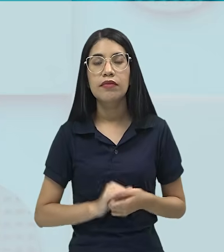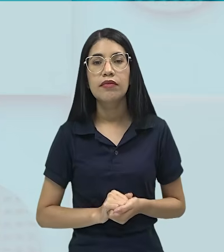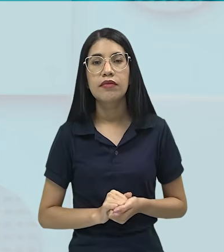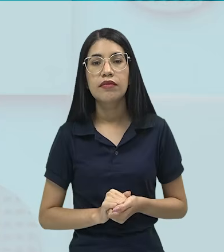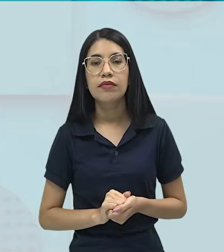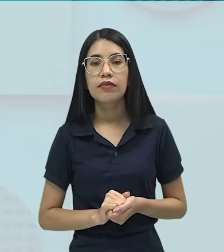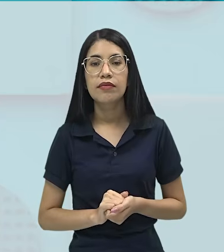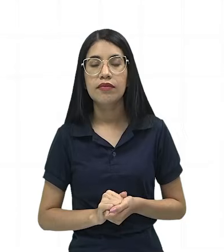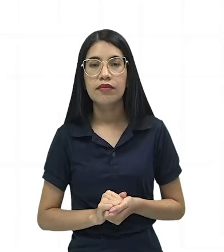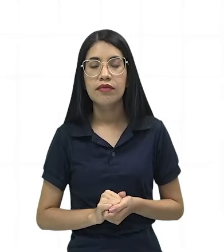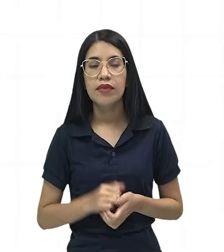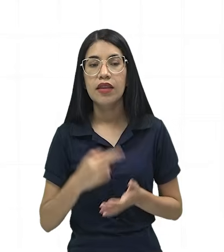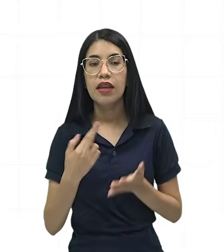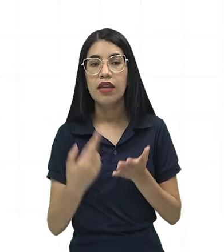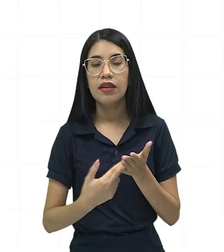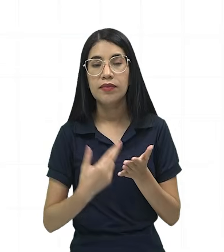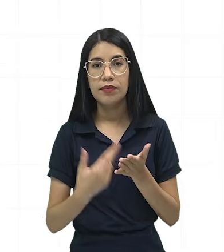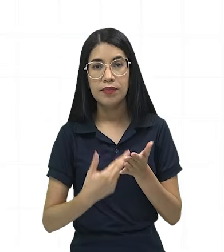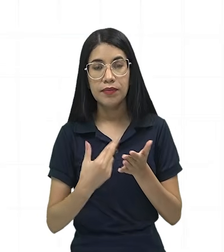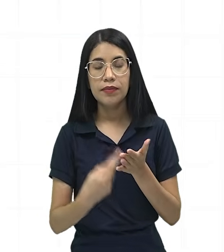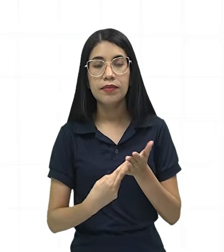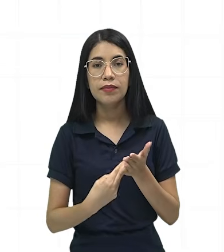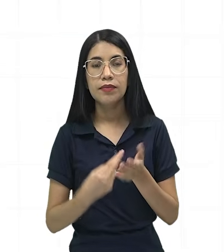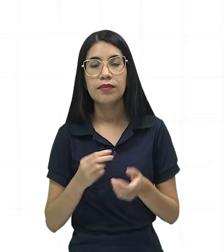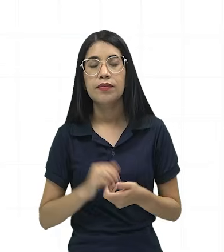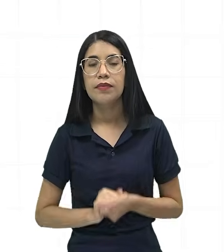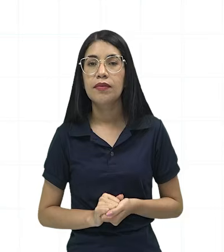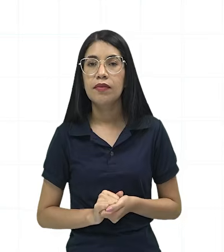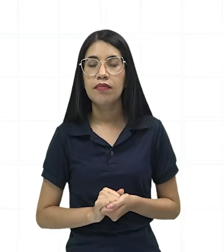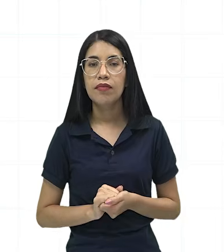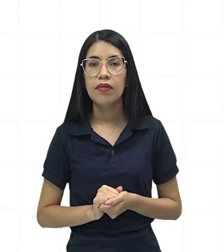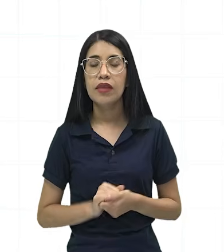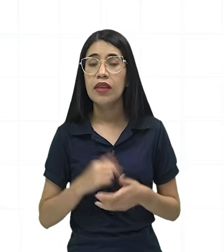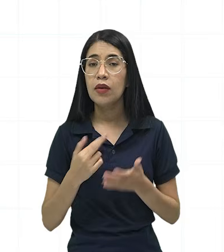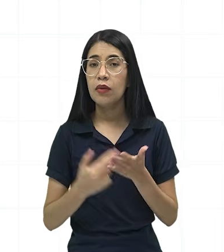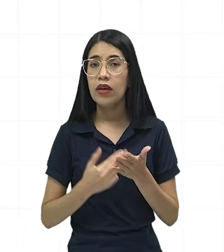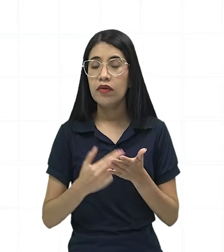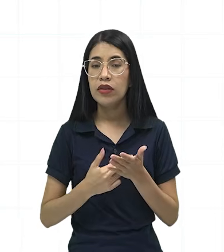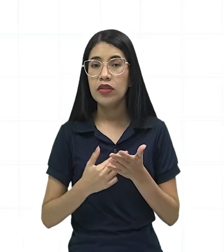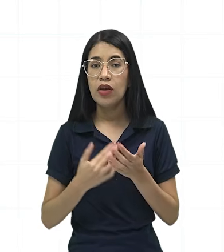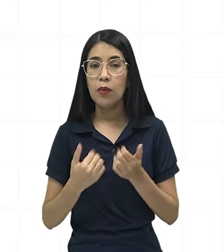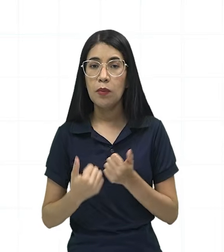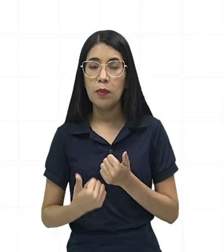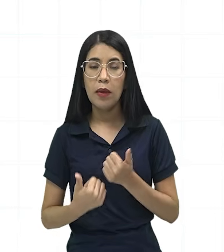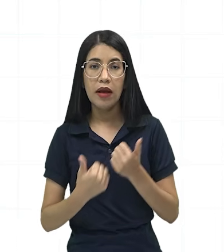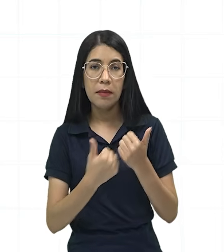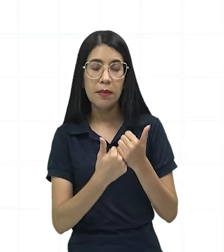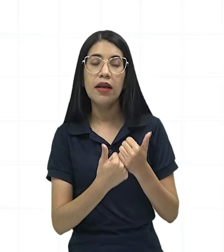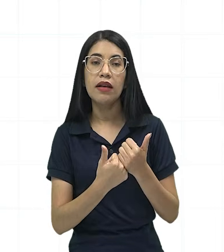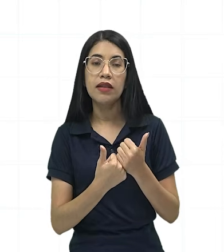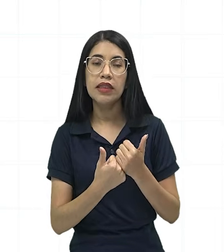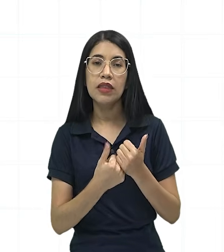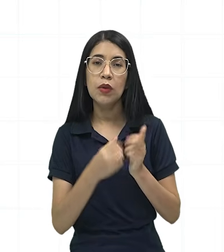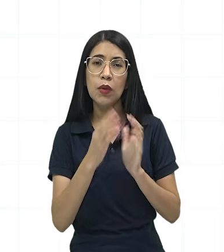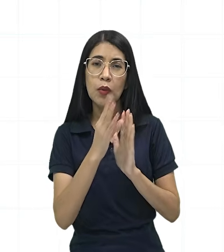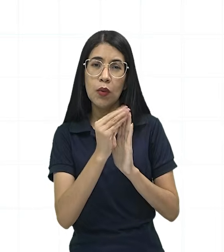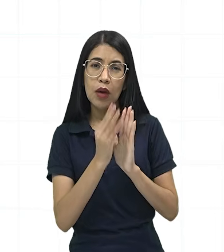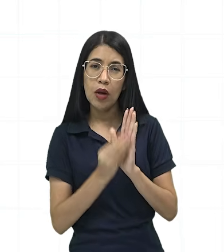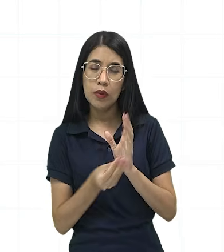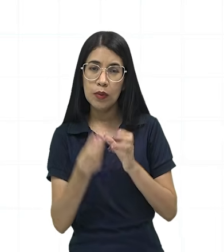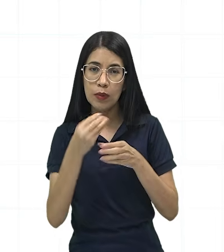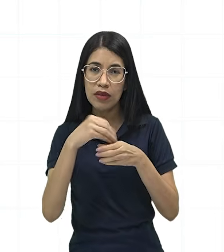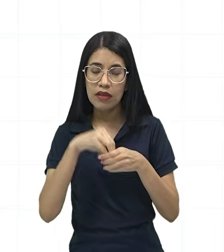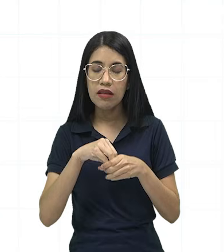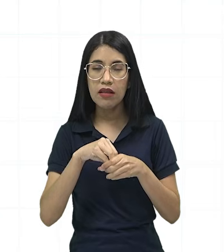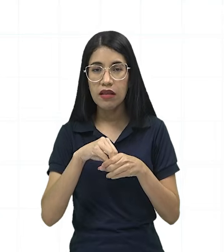As revistas. As revistas, na verdade, elas são um suporte. Os conteúdos que tem